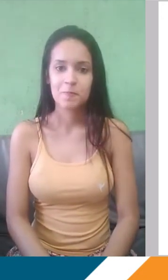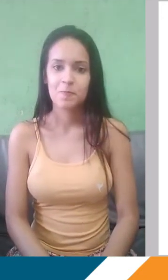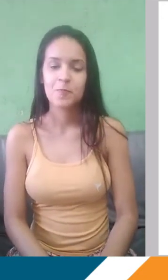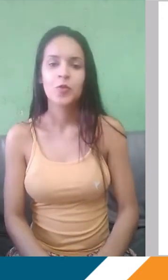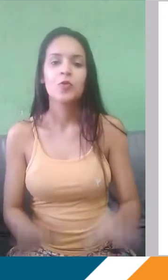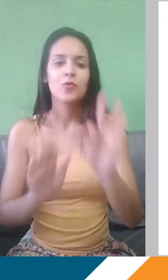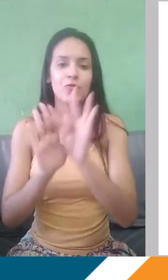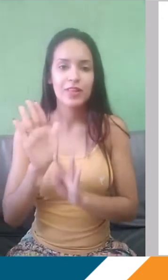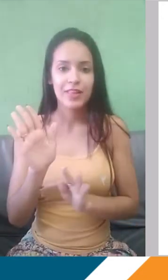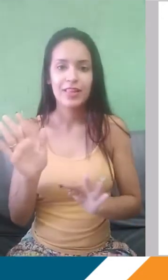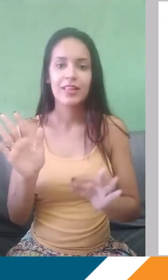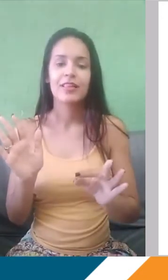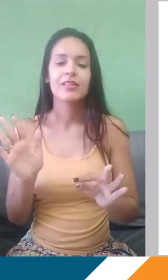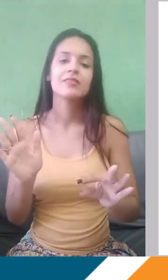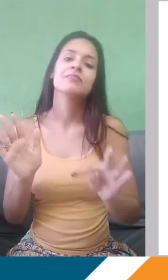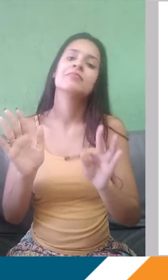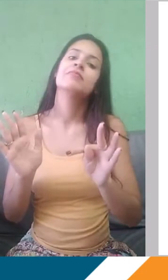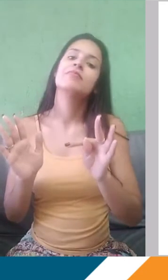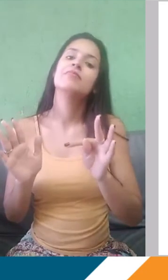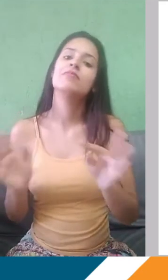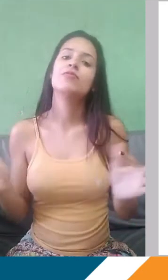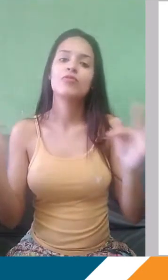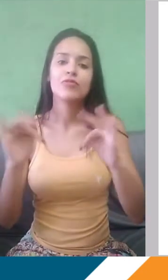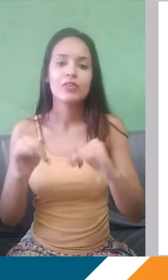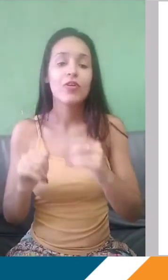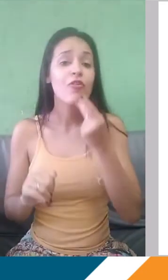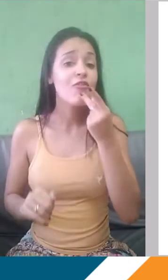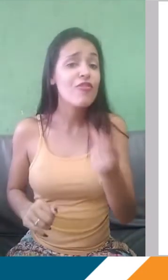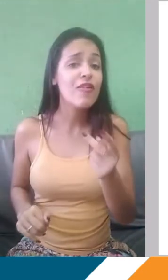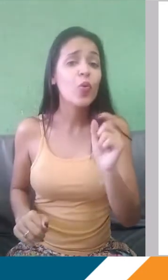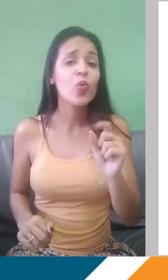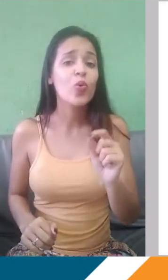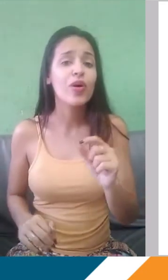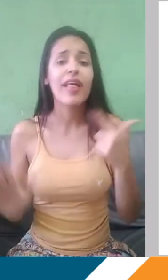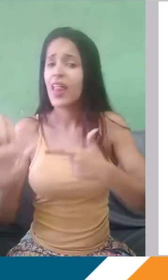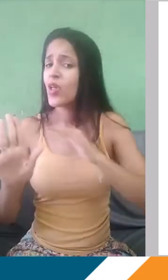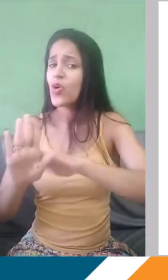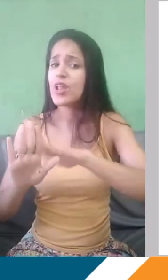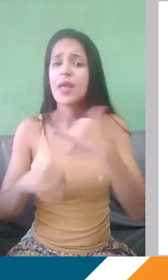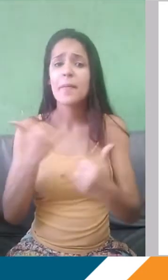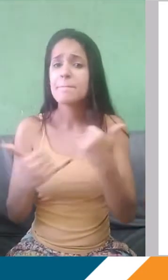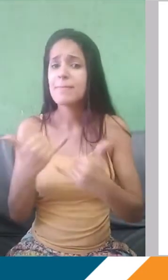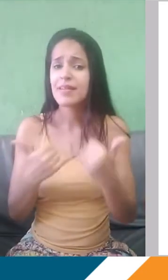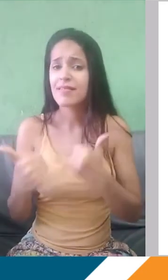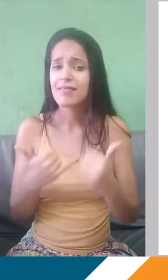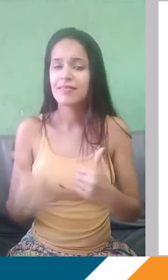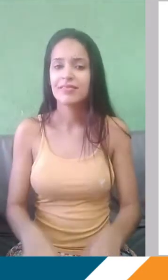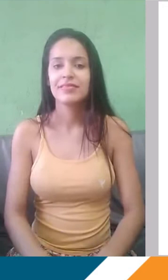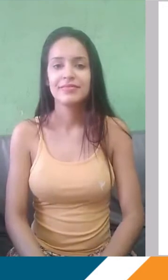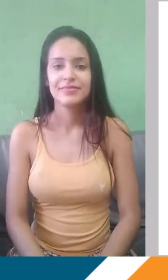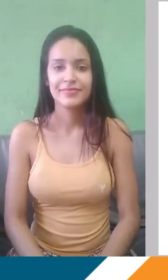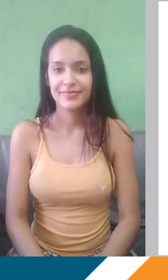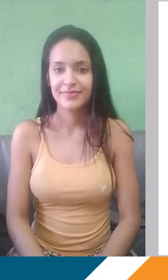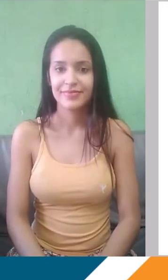Yaya, ridicularizando as falas da visitante. Na letra D, a brincadeira de representar as falas da